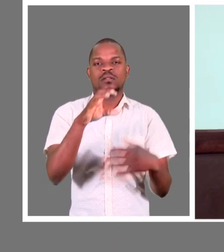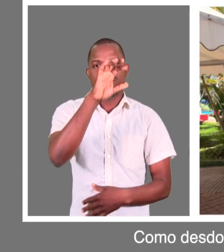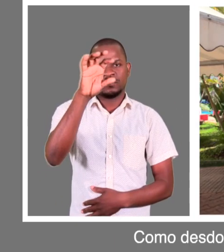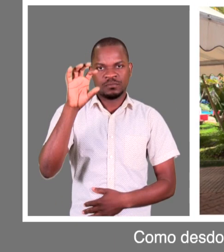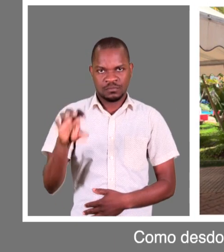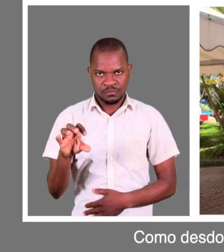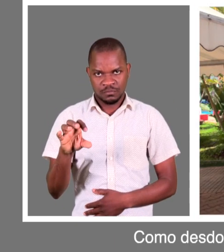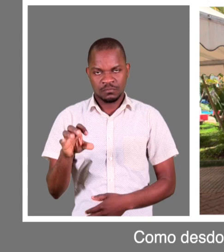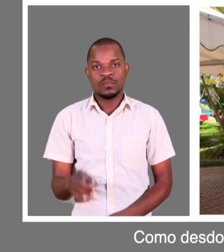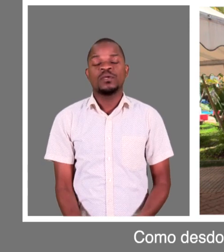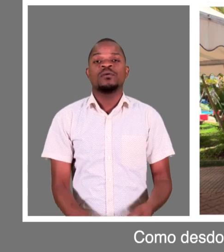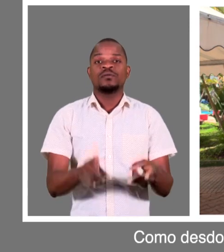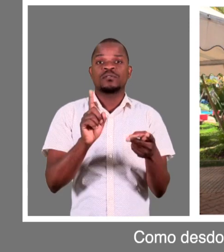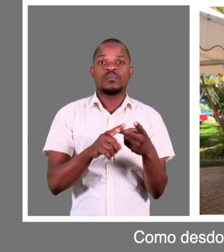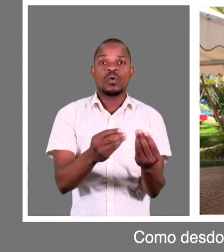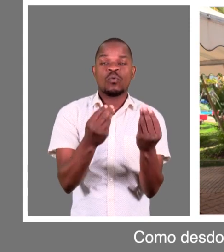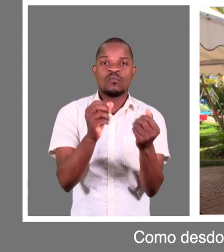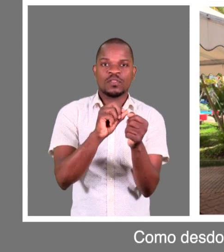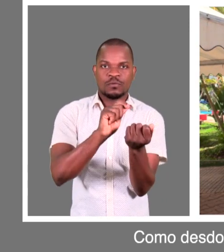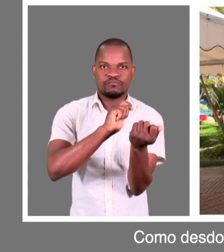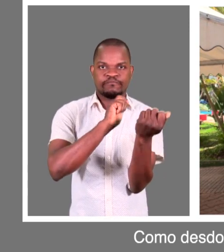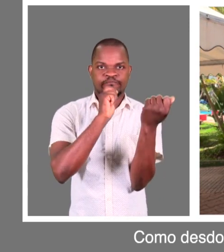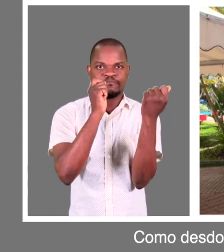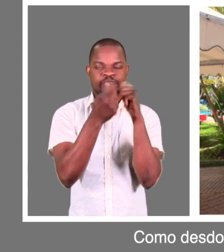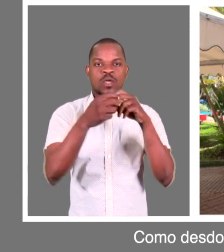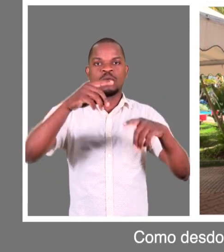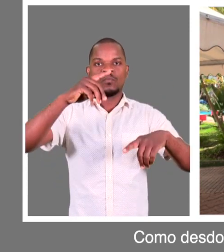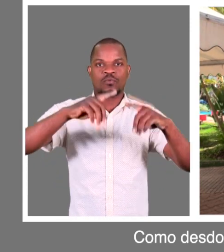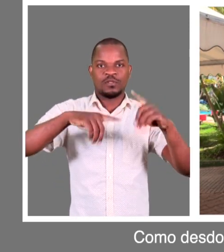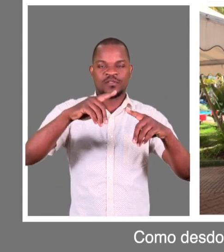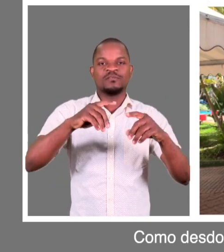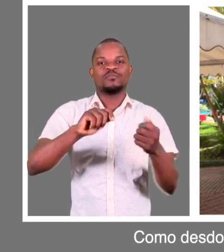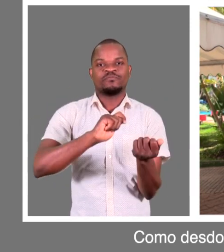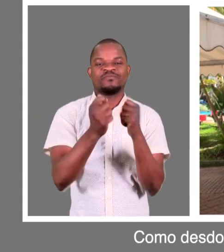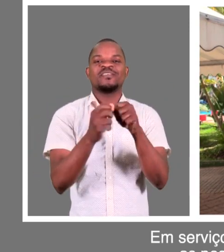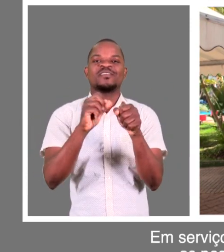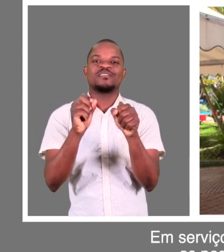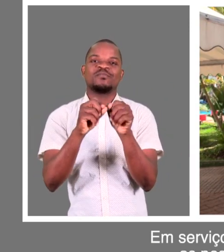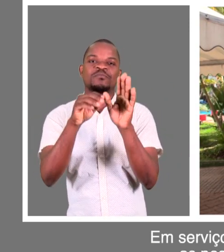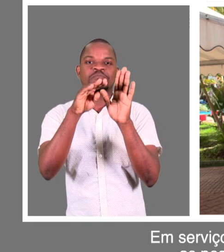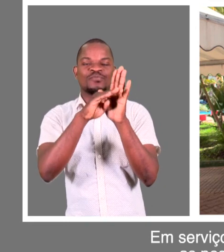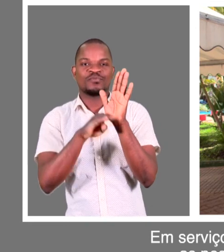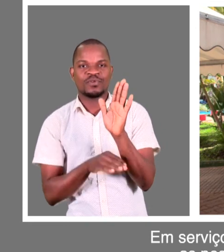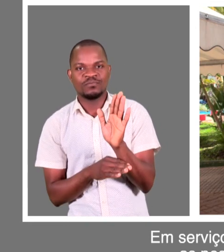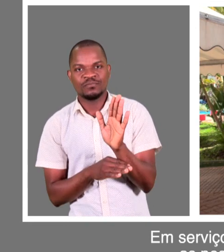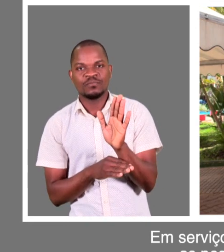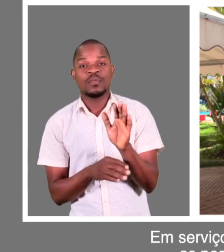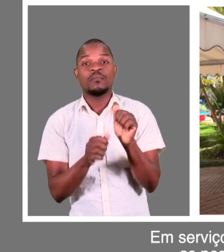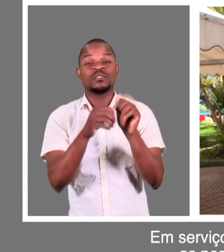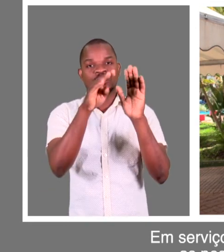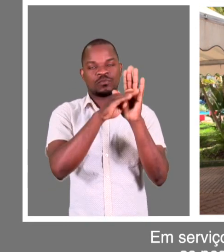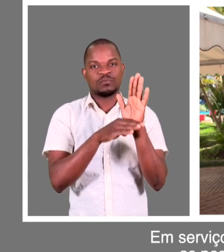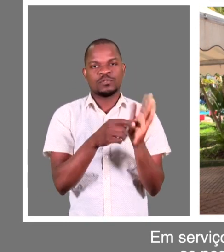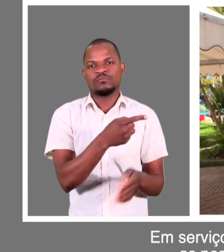país. Como desdobrar estas políticas em programas, em serviços